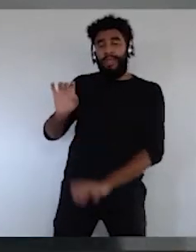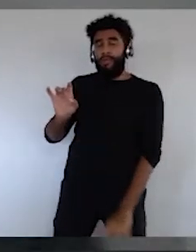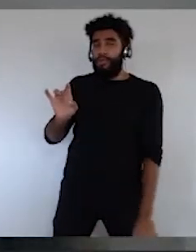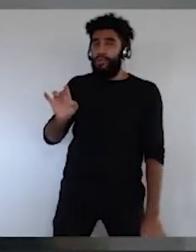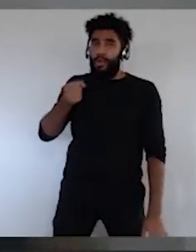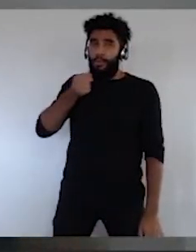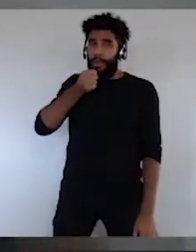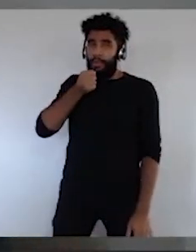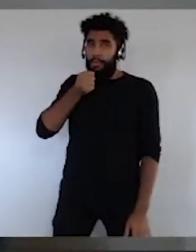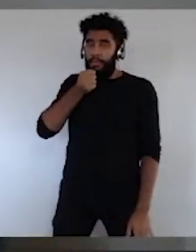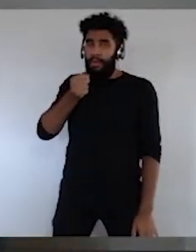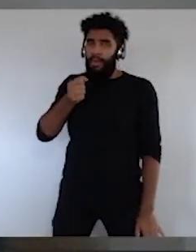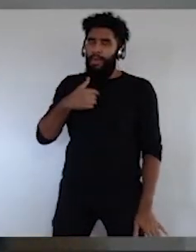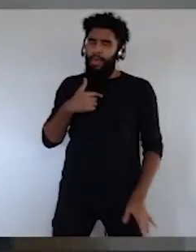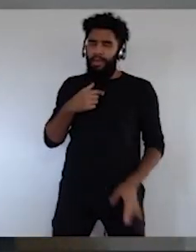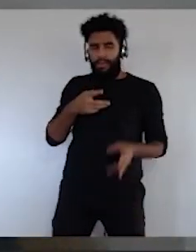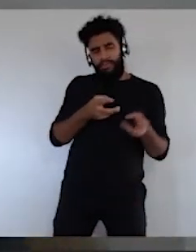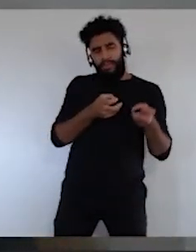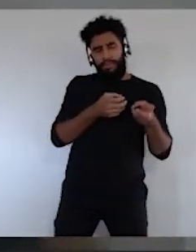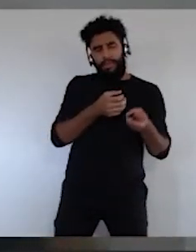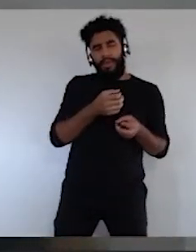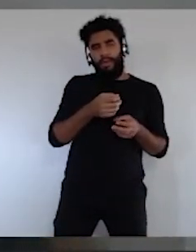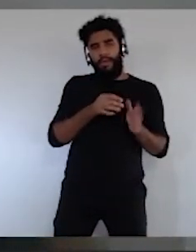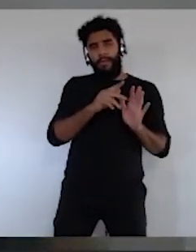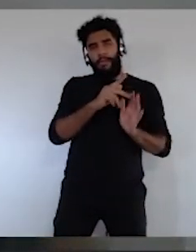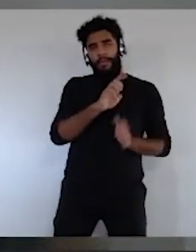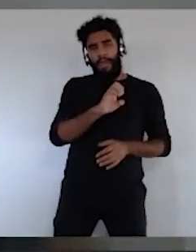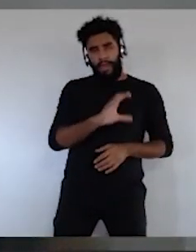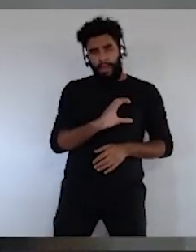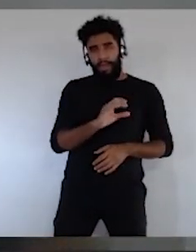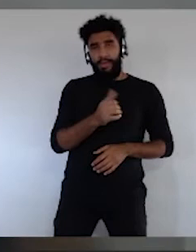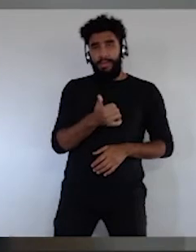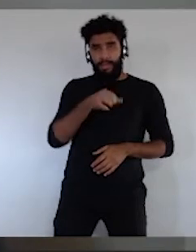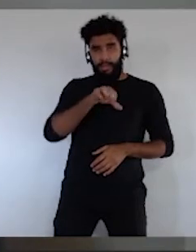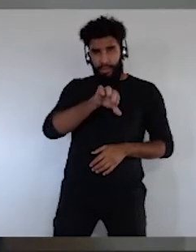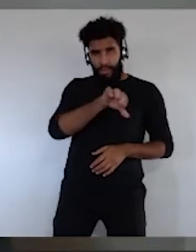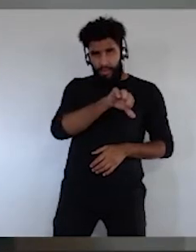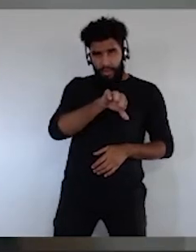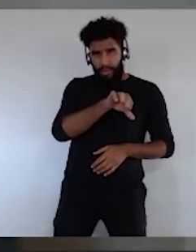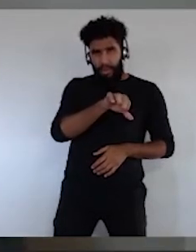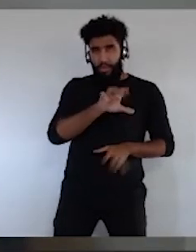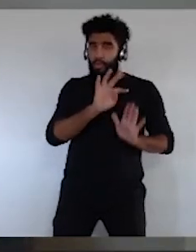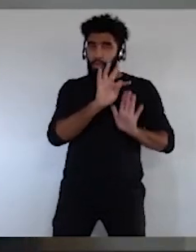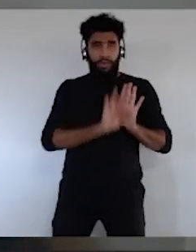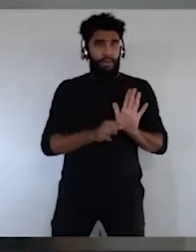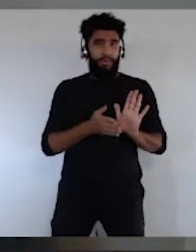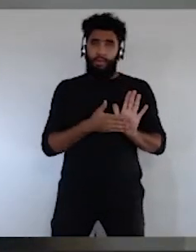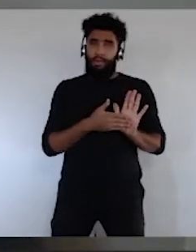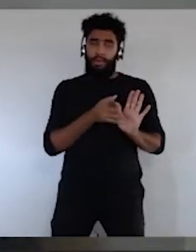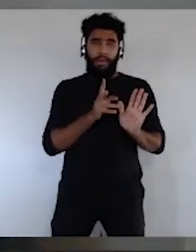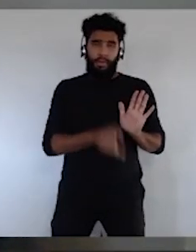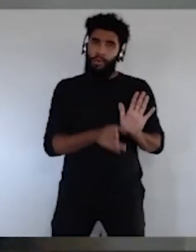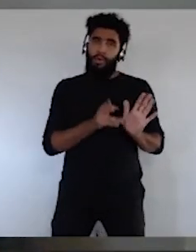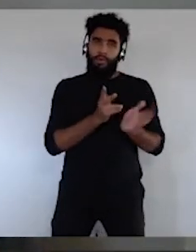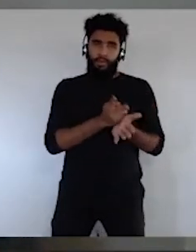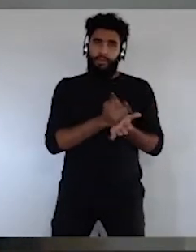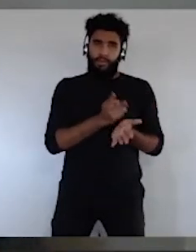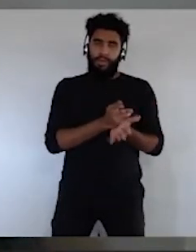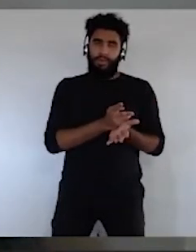objeto de apreciação no Congresso Nacional, que pretende exatamente tratar de recurso especial, recurso extraordinário